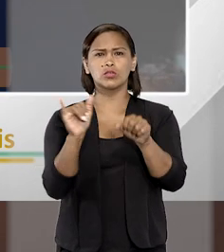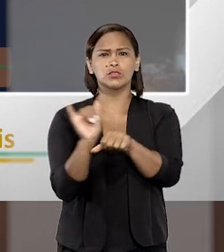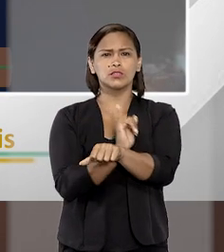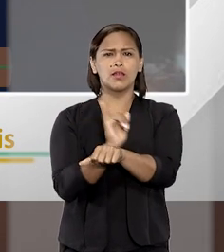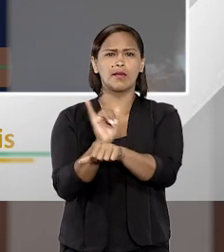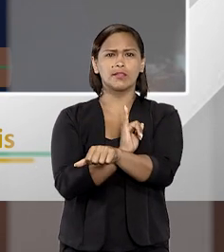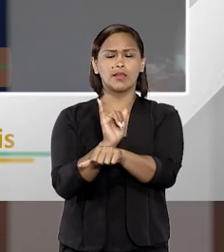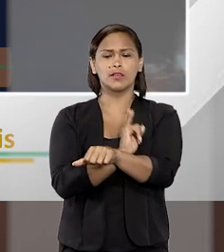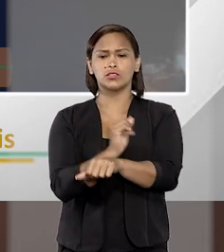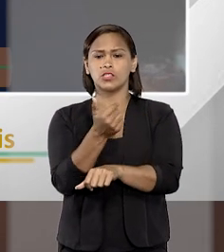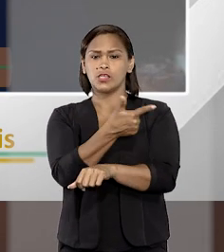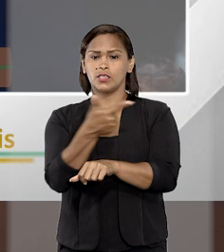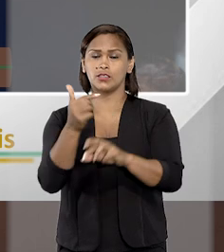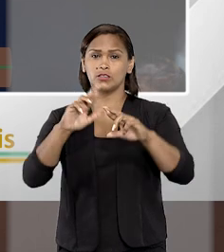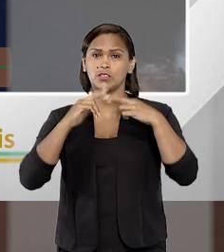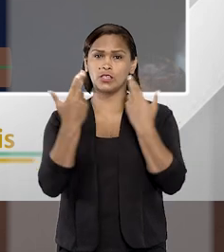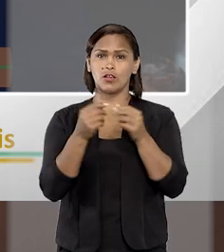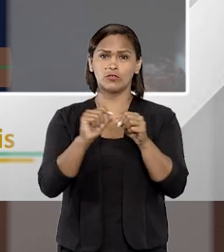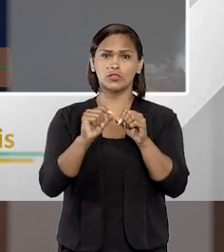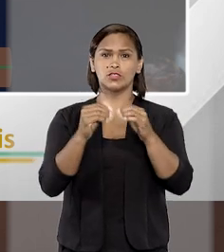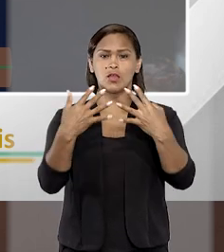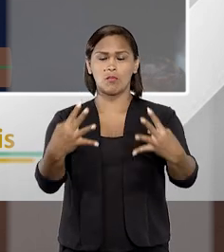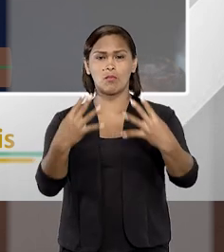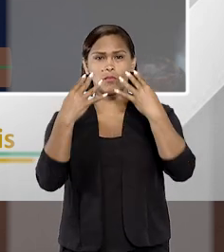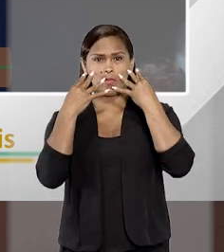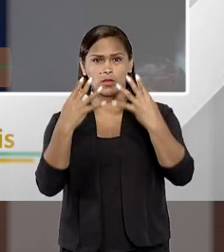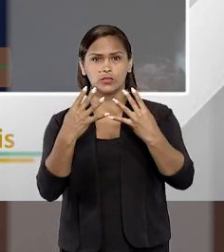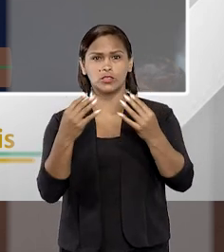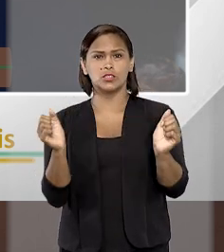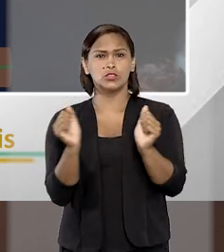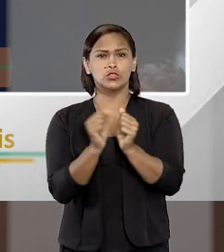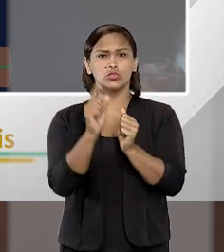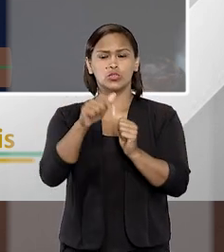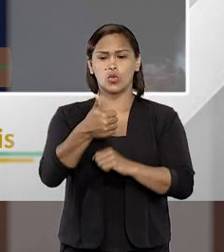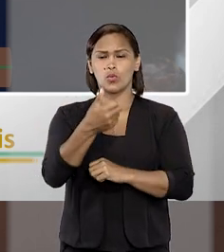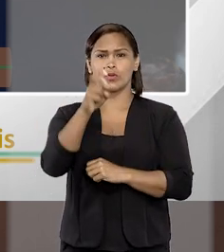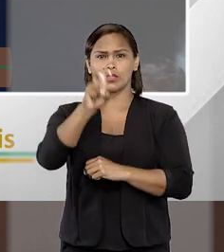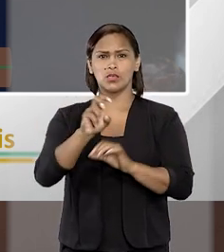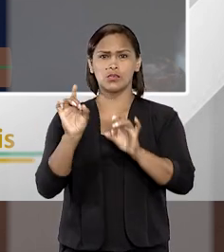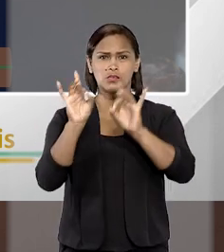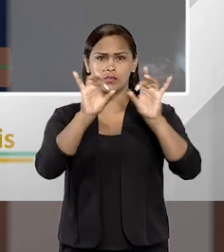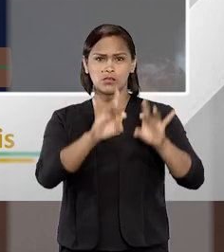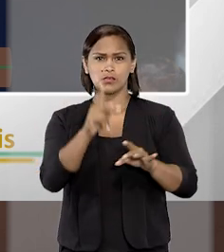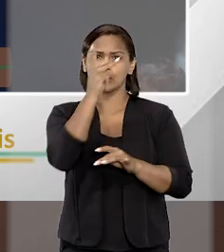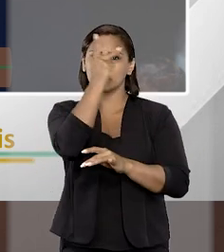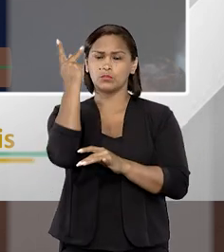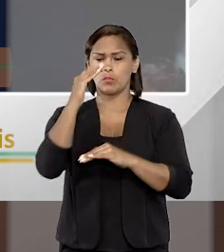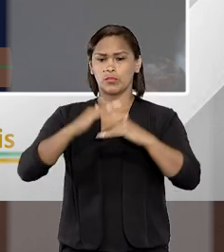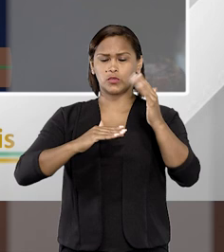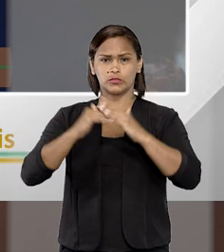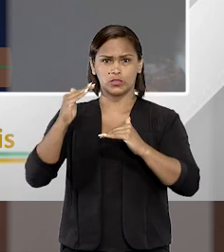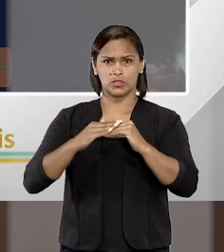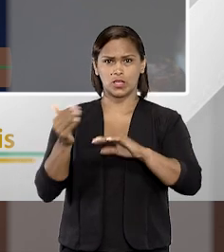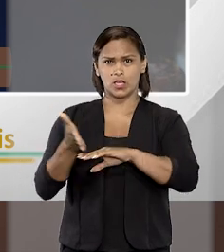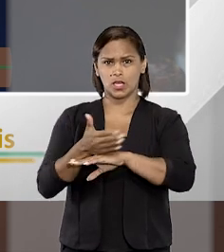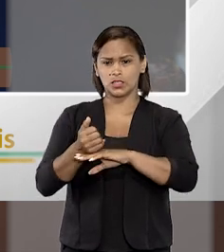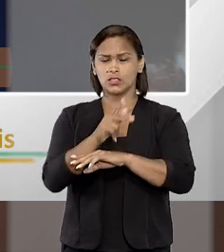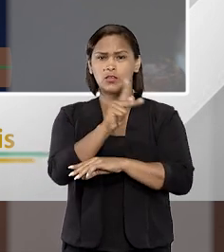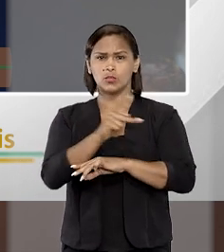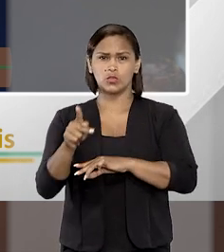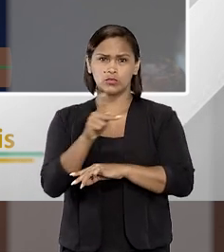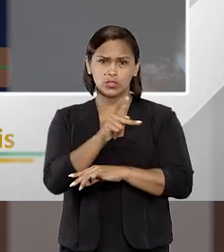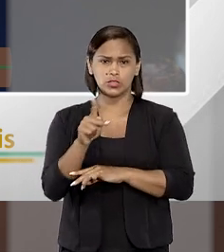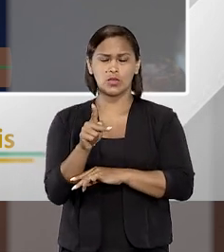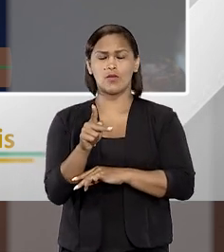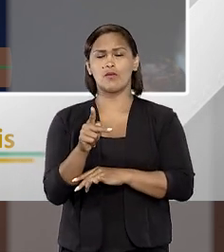estratégias e na segunda realizamos uma audiência com 15 especialistas professores